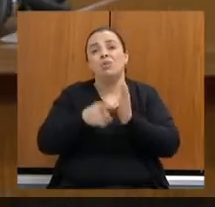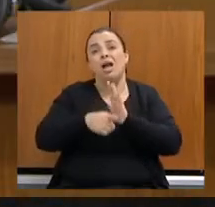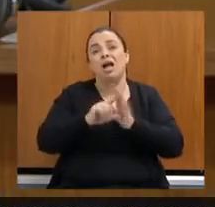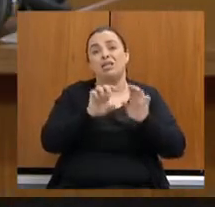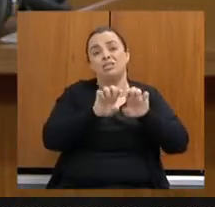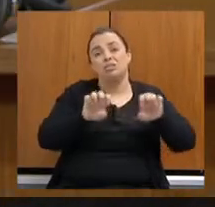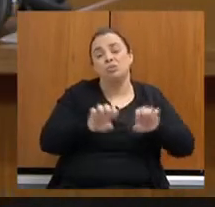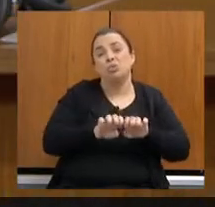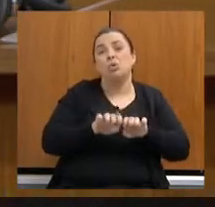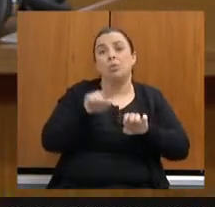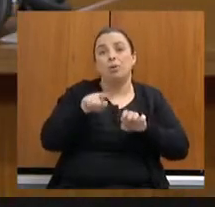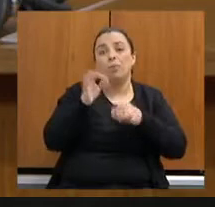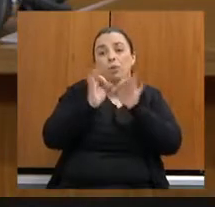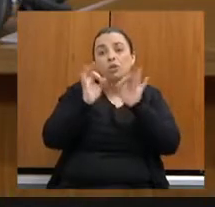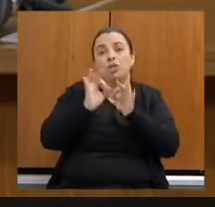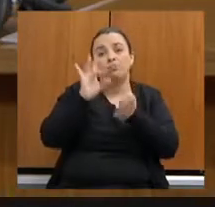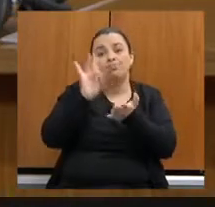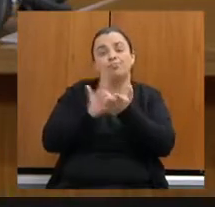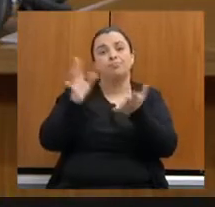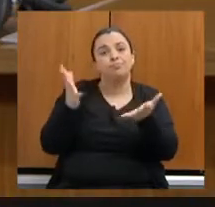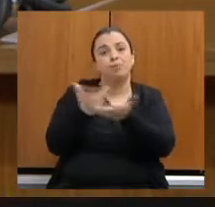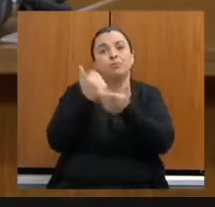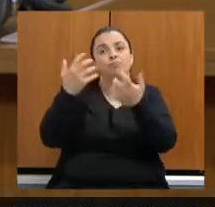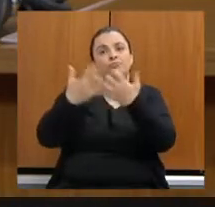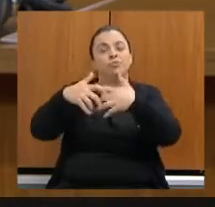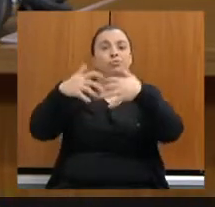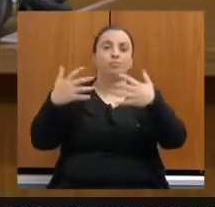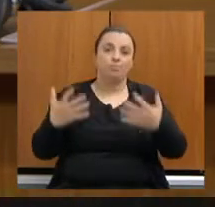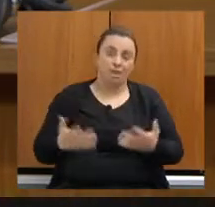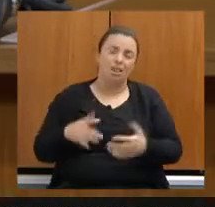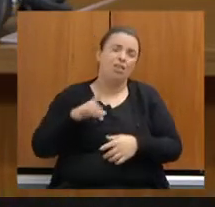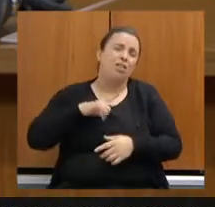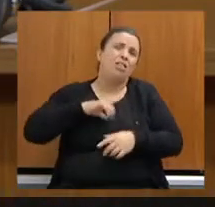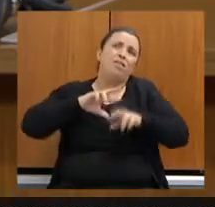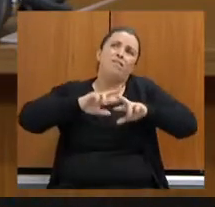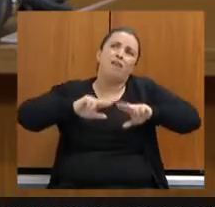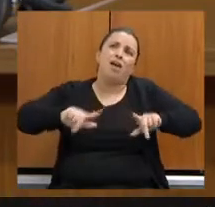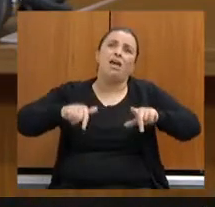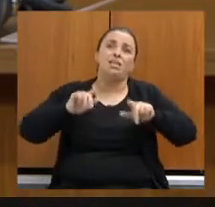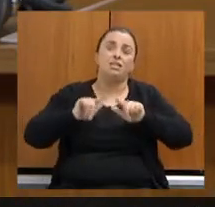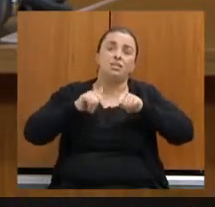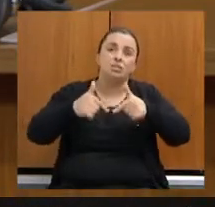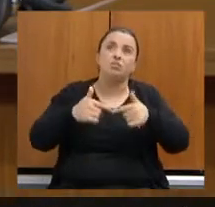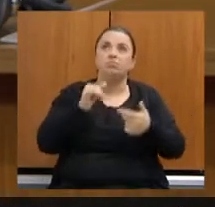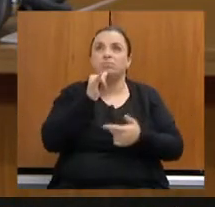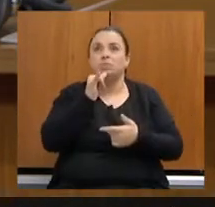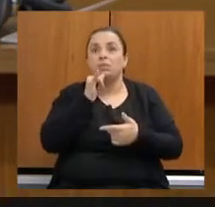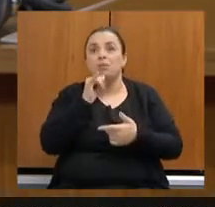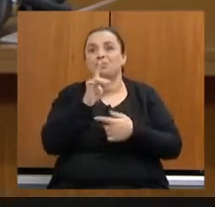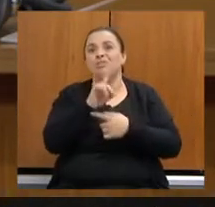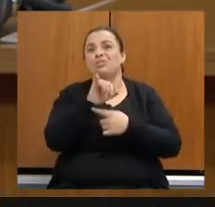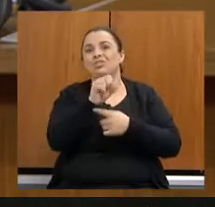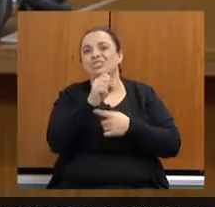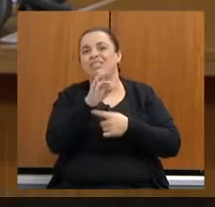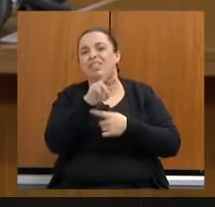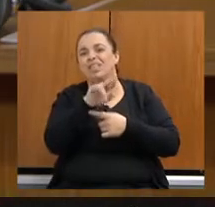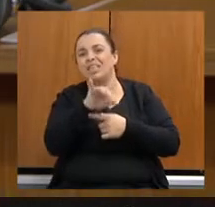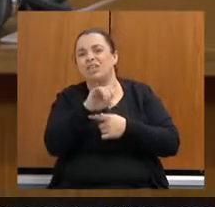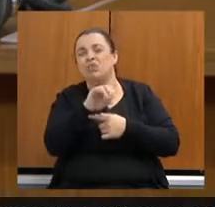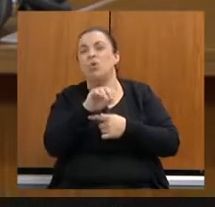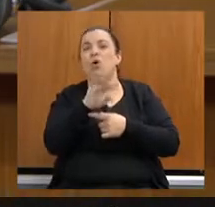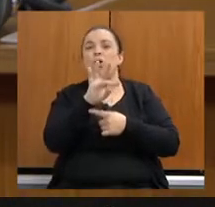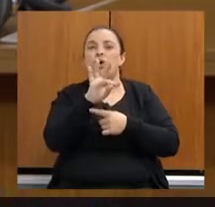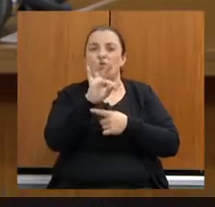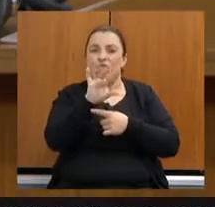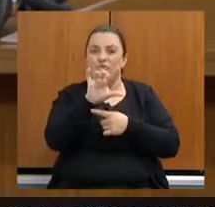terminar a implantação do projeto então assim são vários outros ações o distrito florestais também e começam a caminhar e pelo